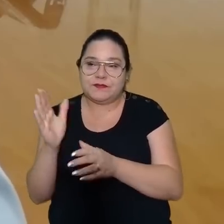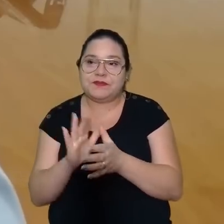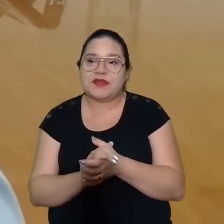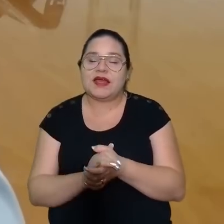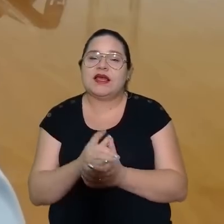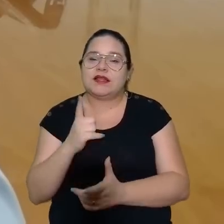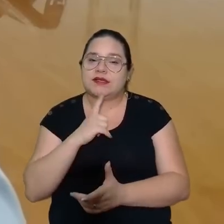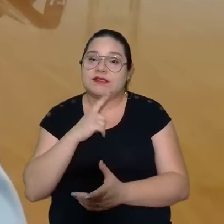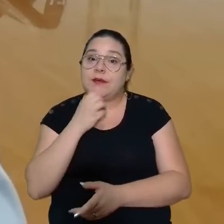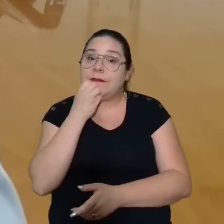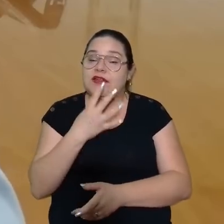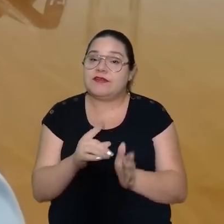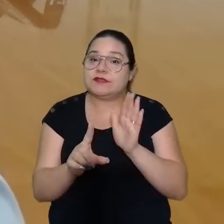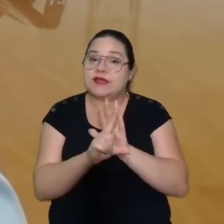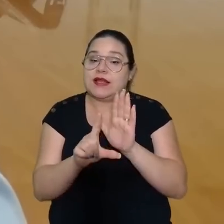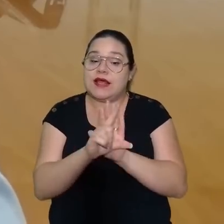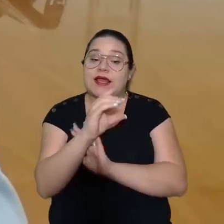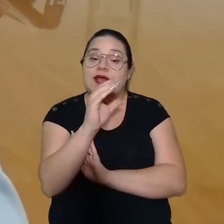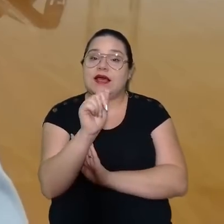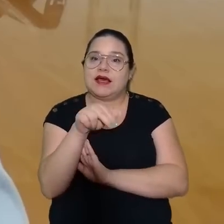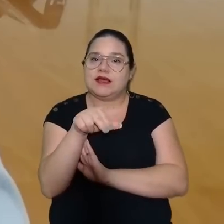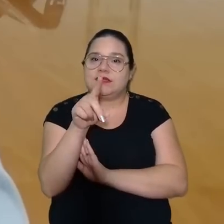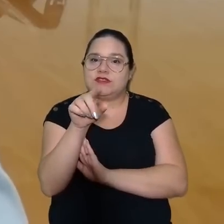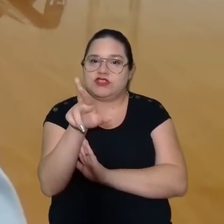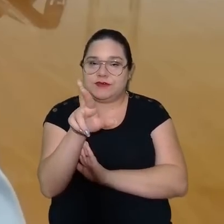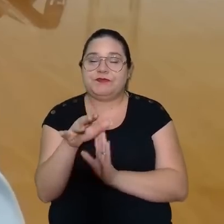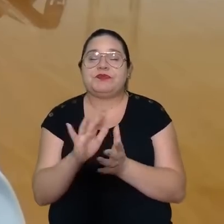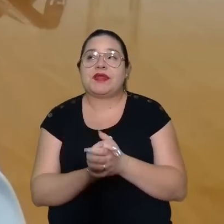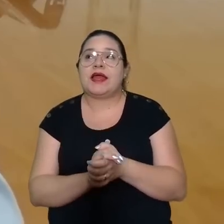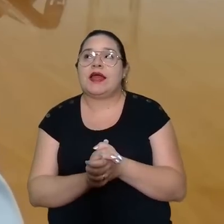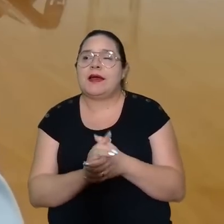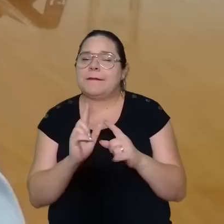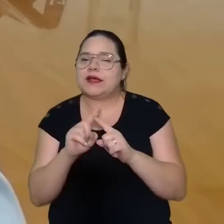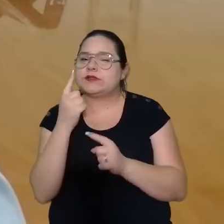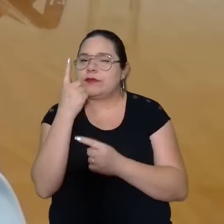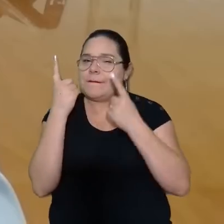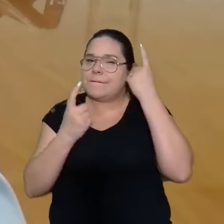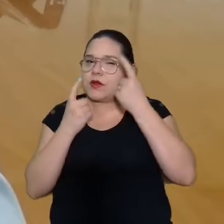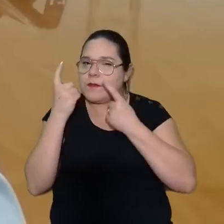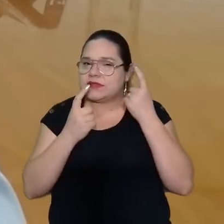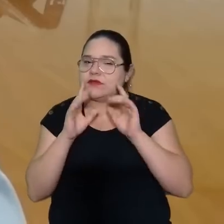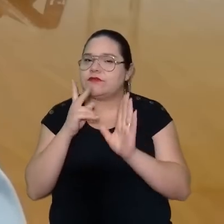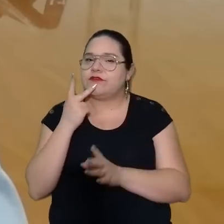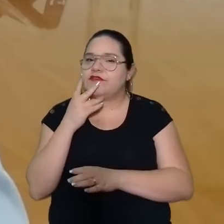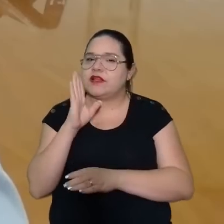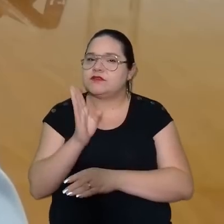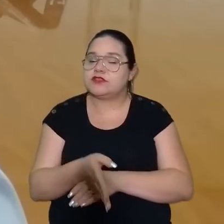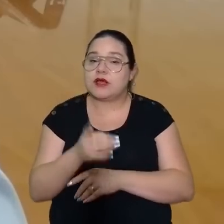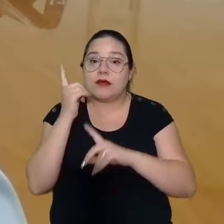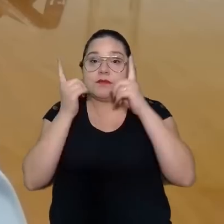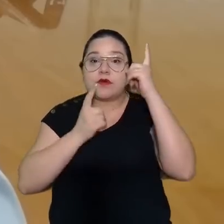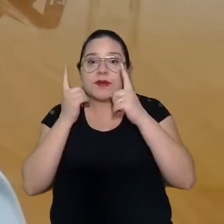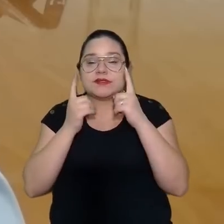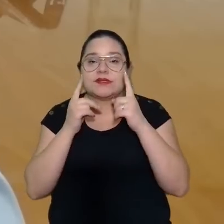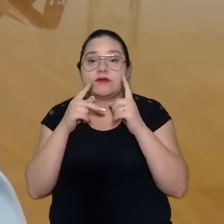é um fato. Uma preocupação que nós temos, foi dito aí a respeito do peso sobre uma instalação, né?